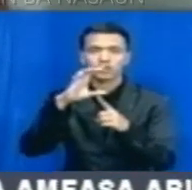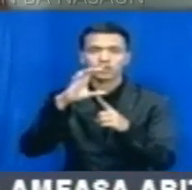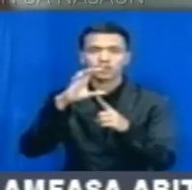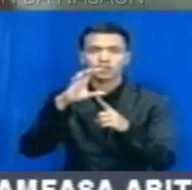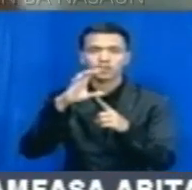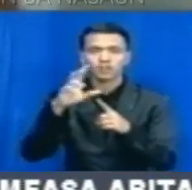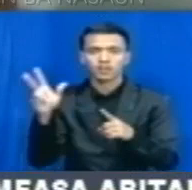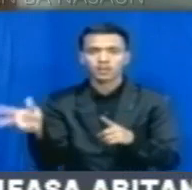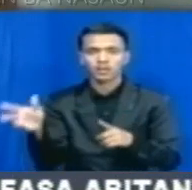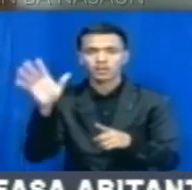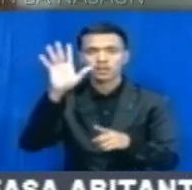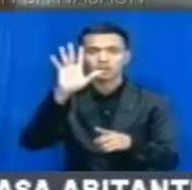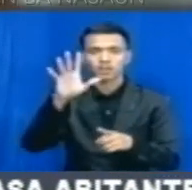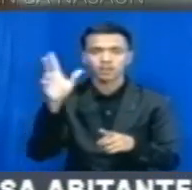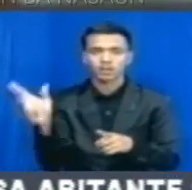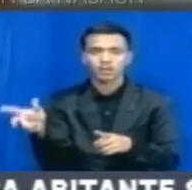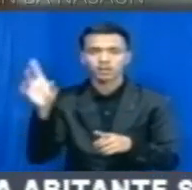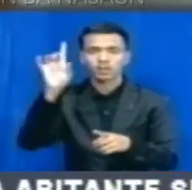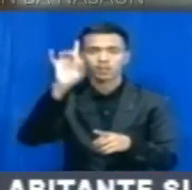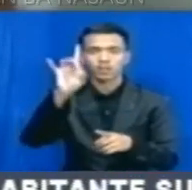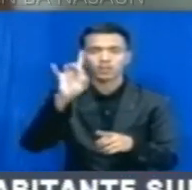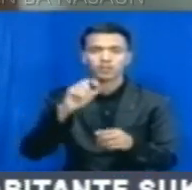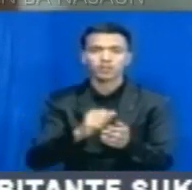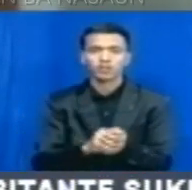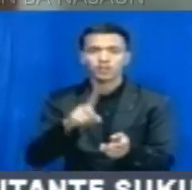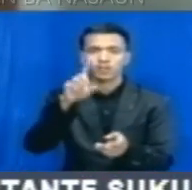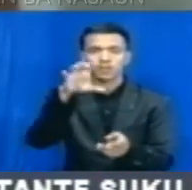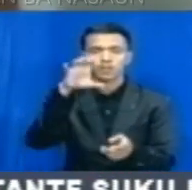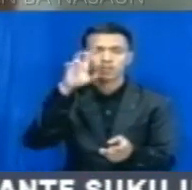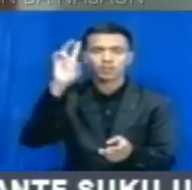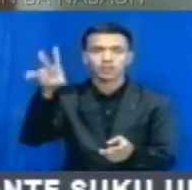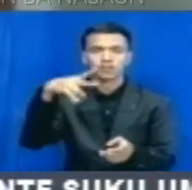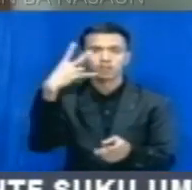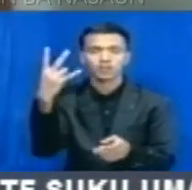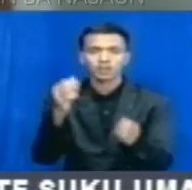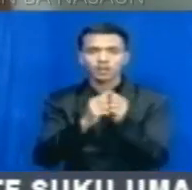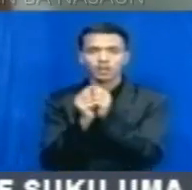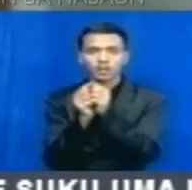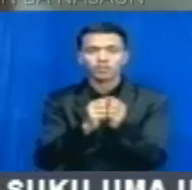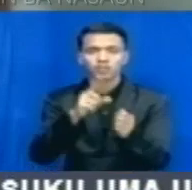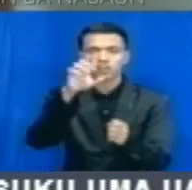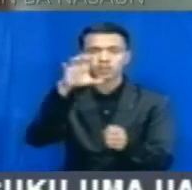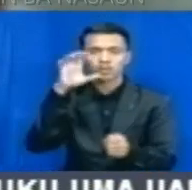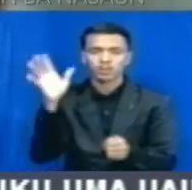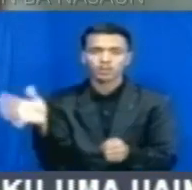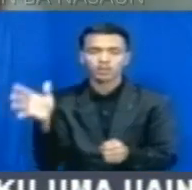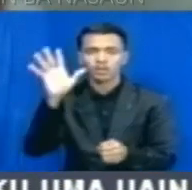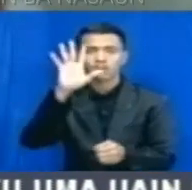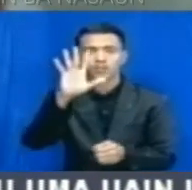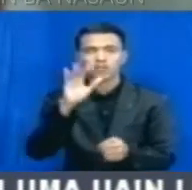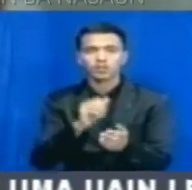ne 38 pessoas, enumerador 117 pessoas. Hamutuk mako 155 pessoas ne